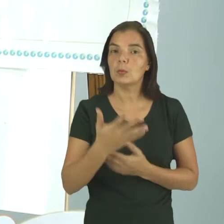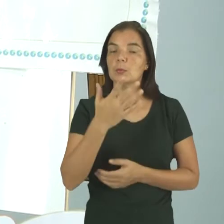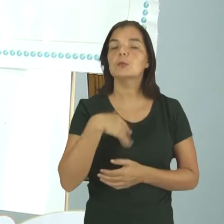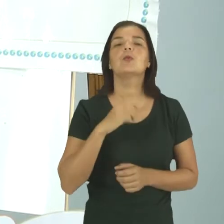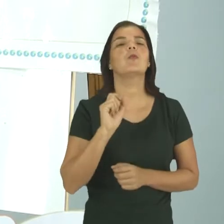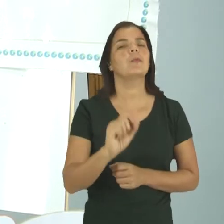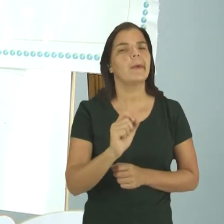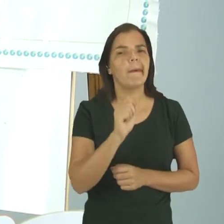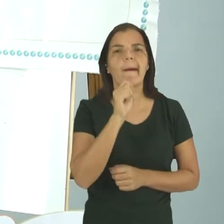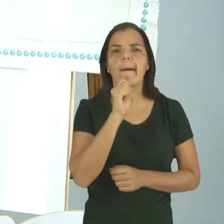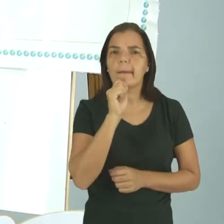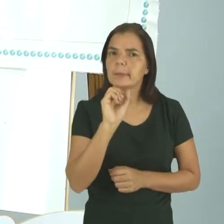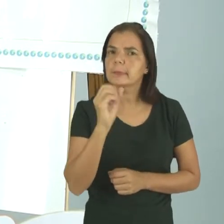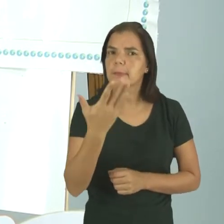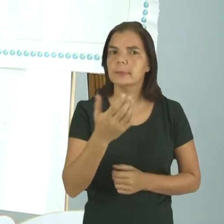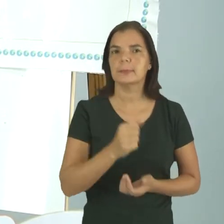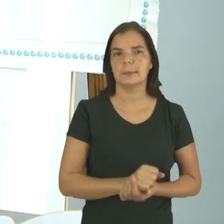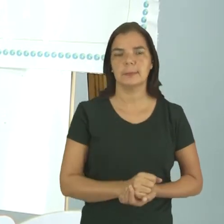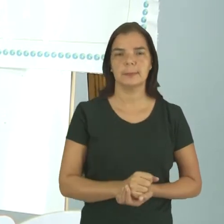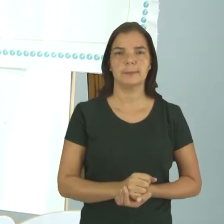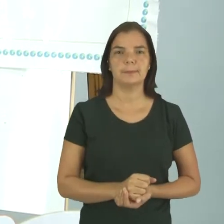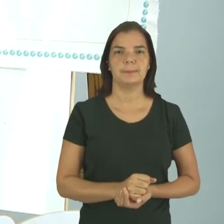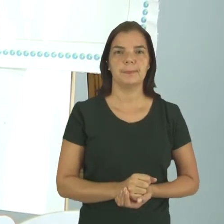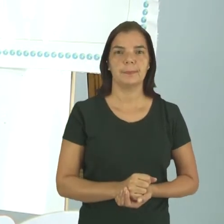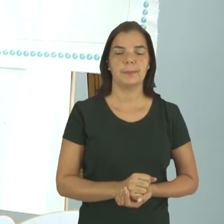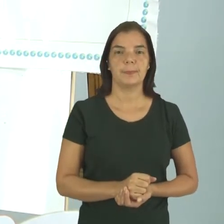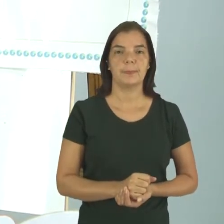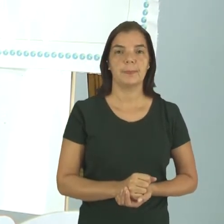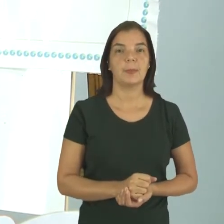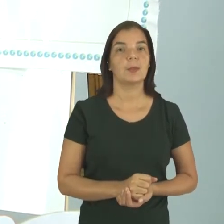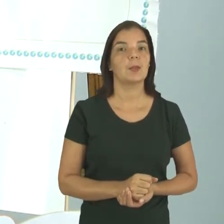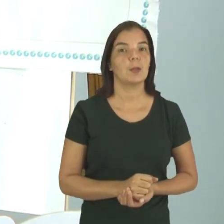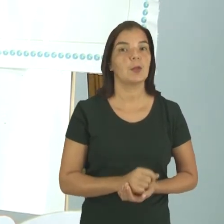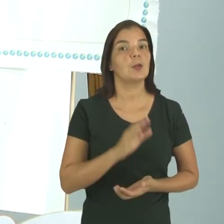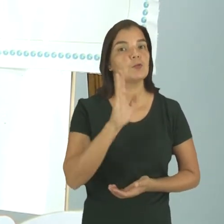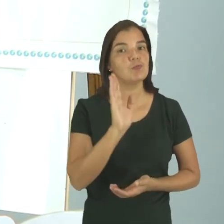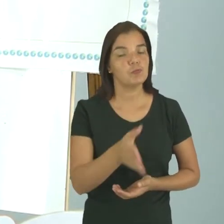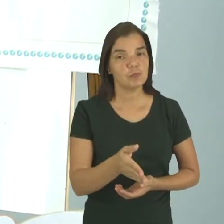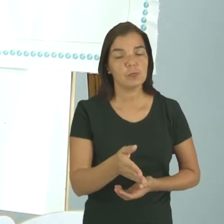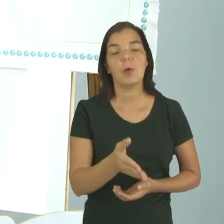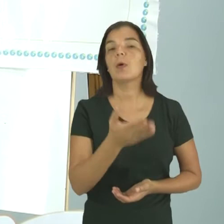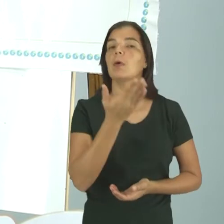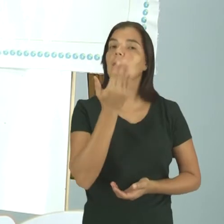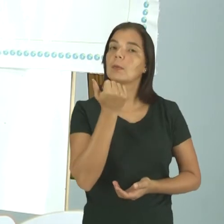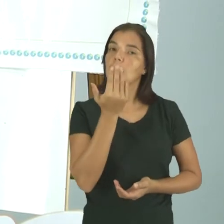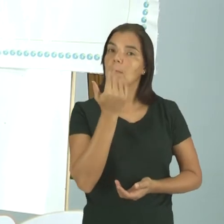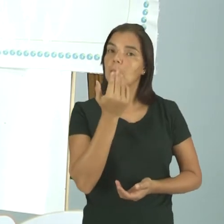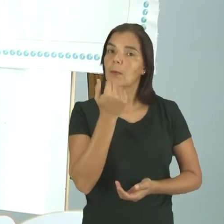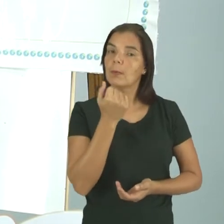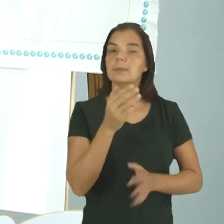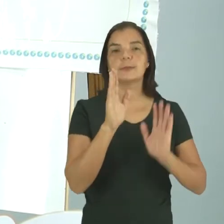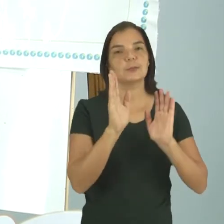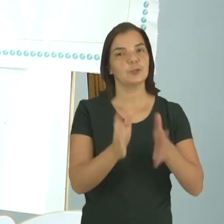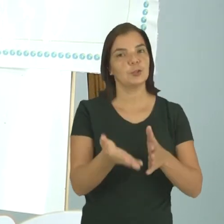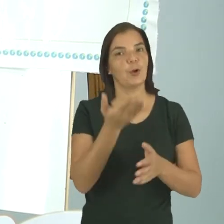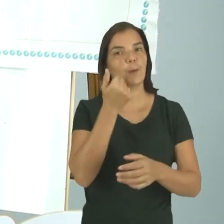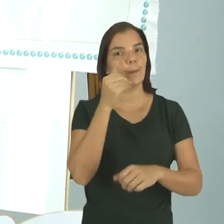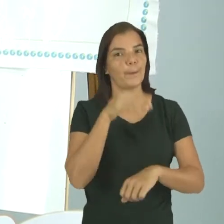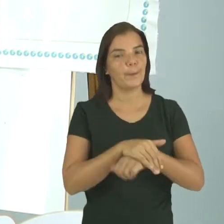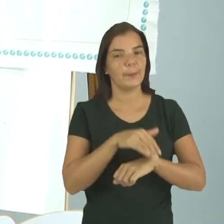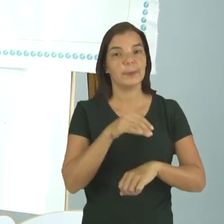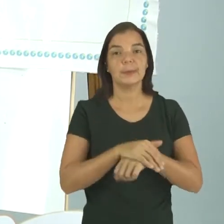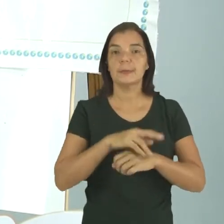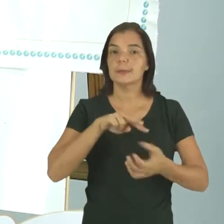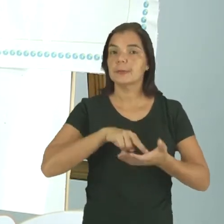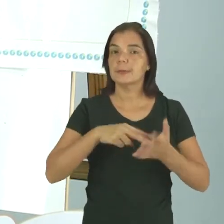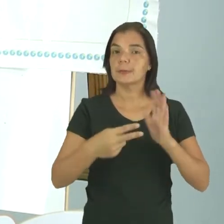ou que ainda vai acontecer. Ele falou que ele jantou. Então, se ele já jantou,